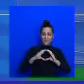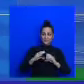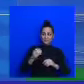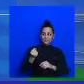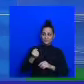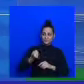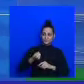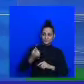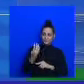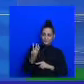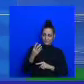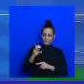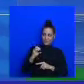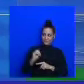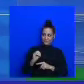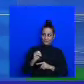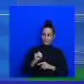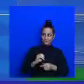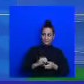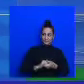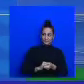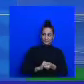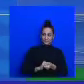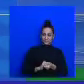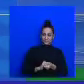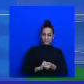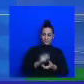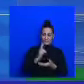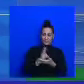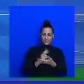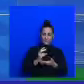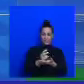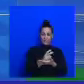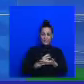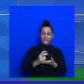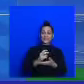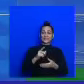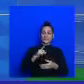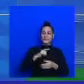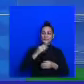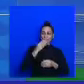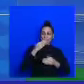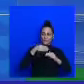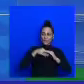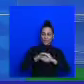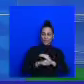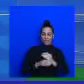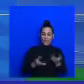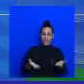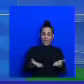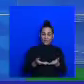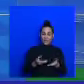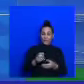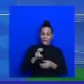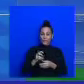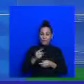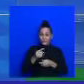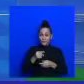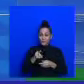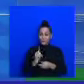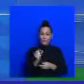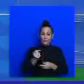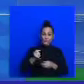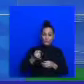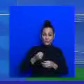número 40 Branca 40 na sequência da Quina tem Timemania e agora o quinto